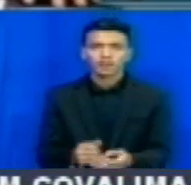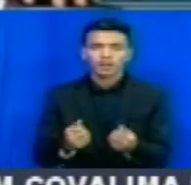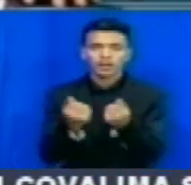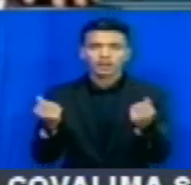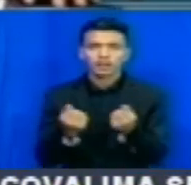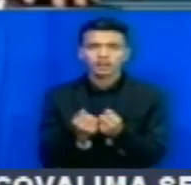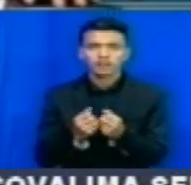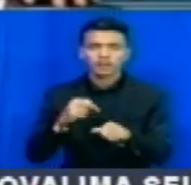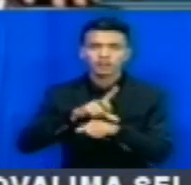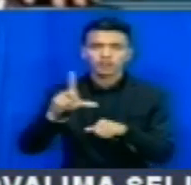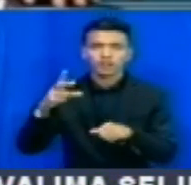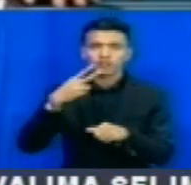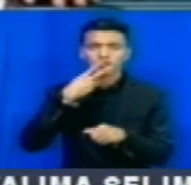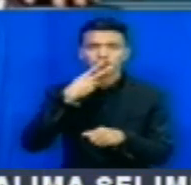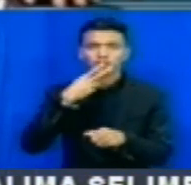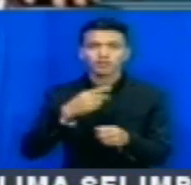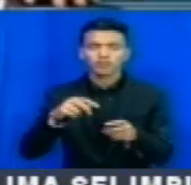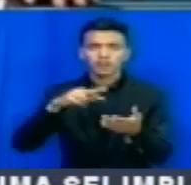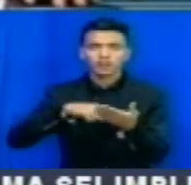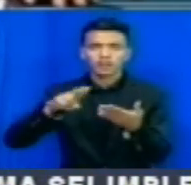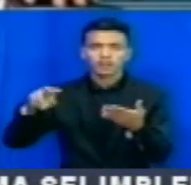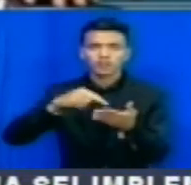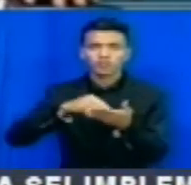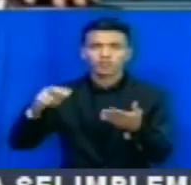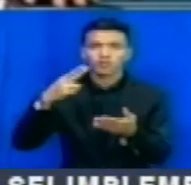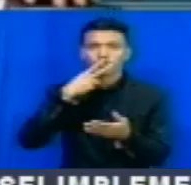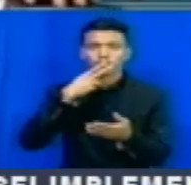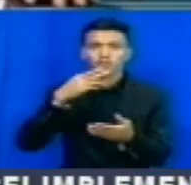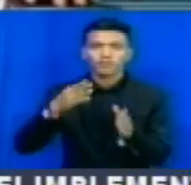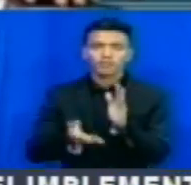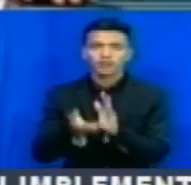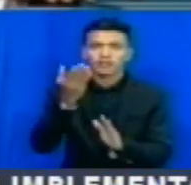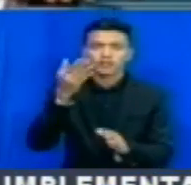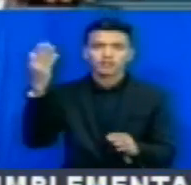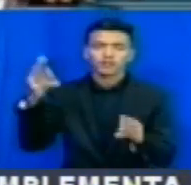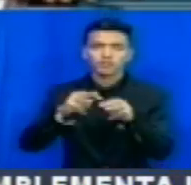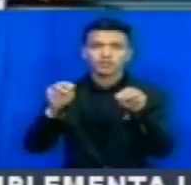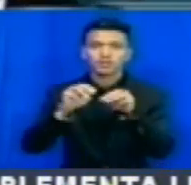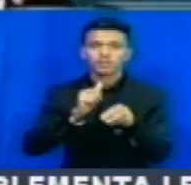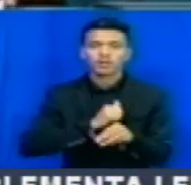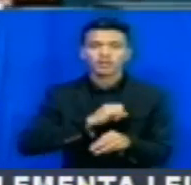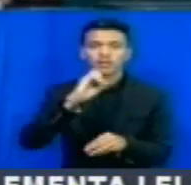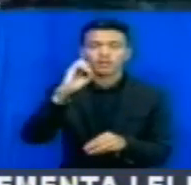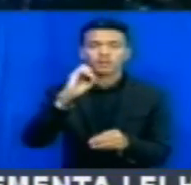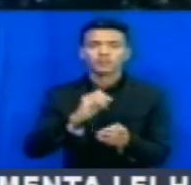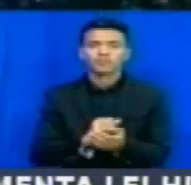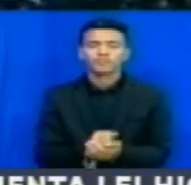Aliança Nacional contra o Tabaco Timor-Leste registra número consumo de tabaco AS e em município Ainaro.